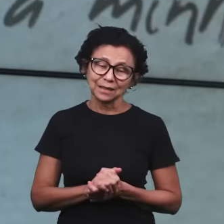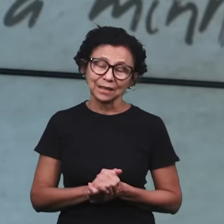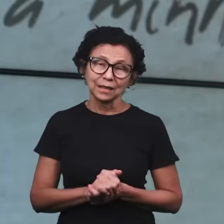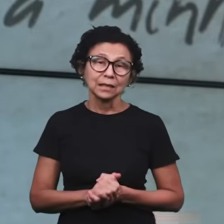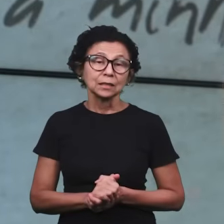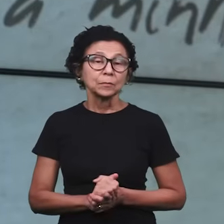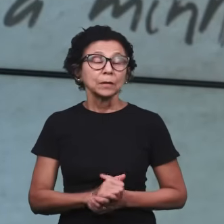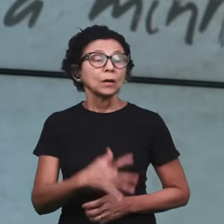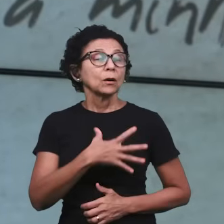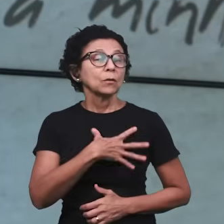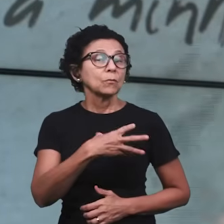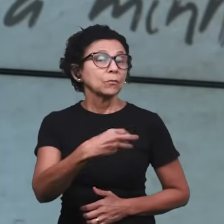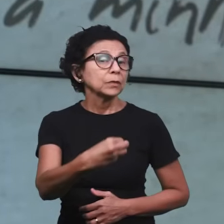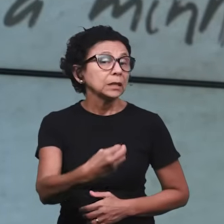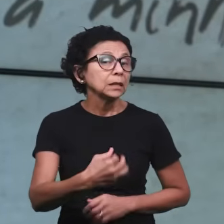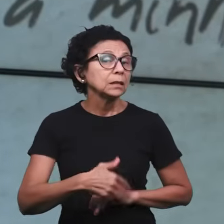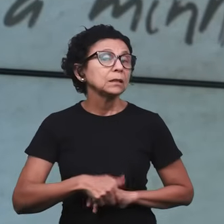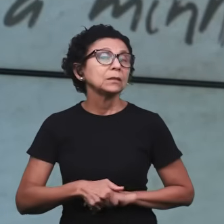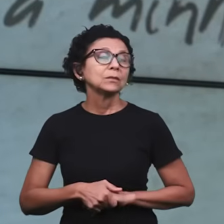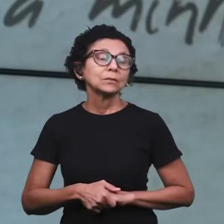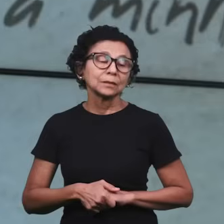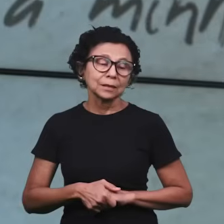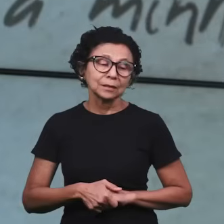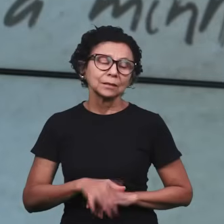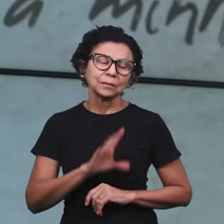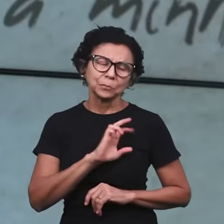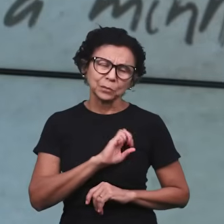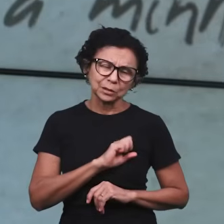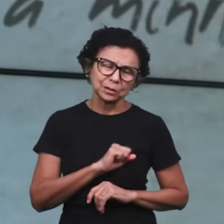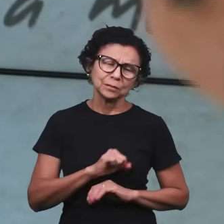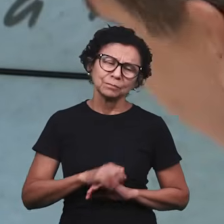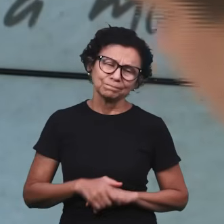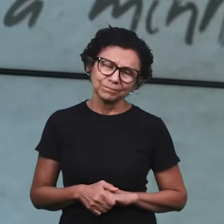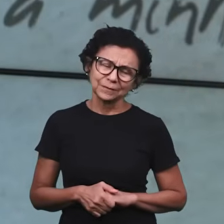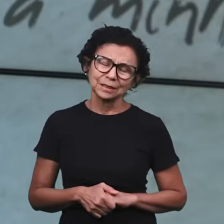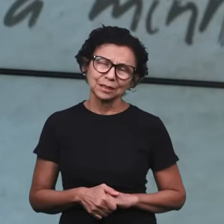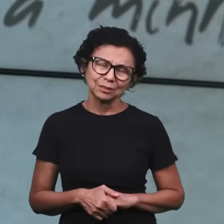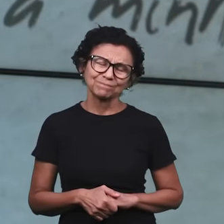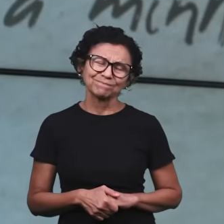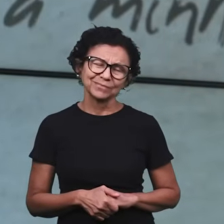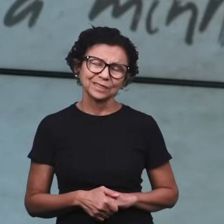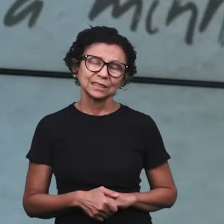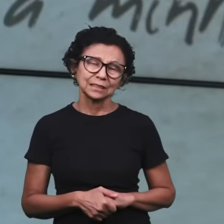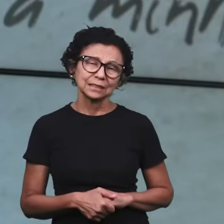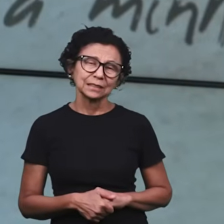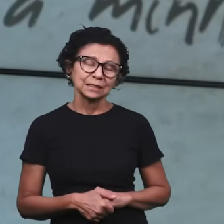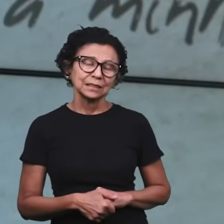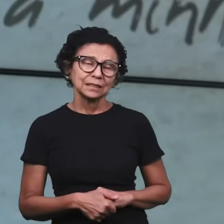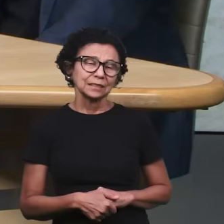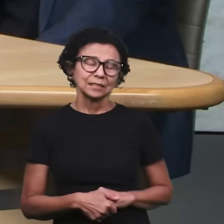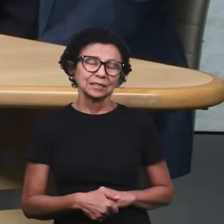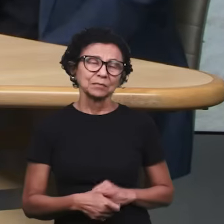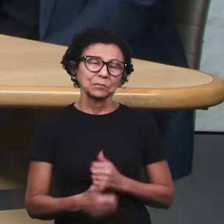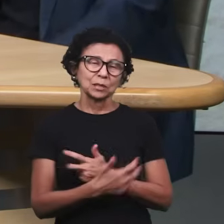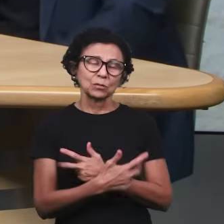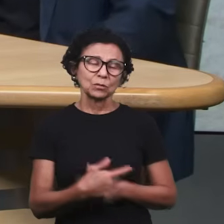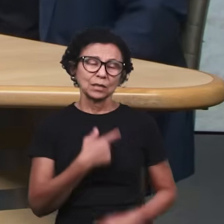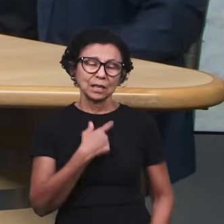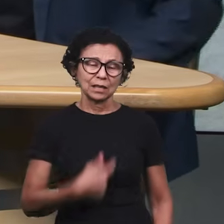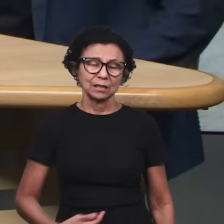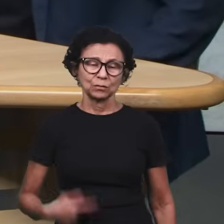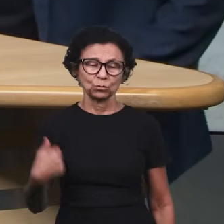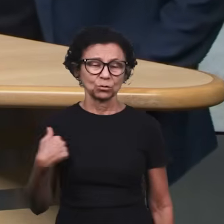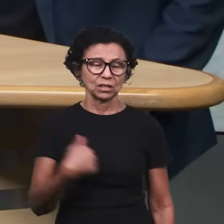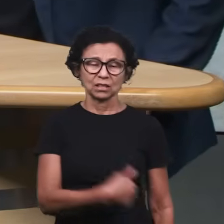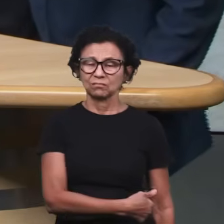Essa renúncia é um dos mistérios. Concordo. Um dos mistérios. E vem acompanhado